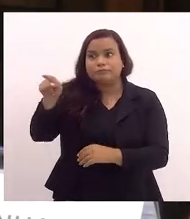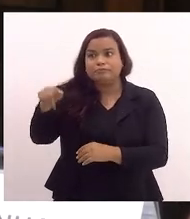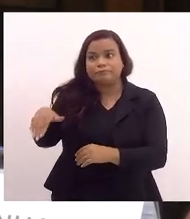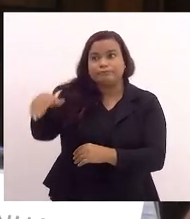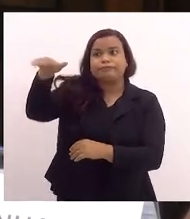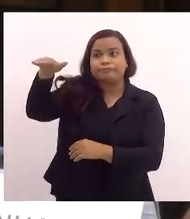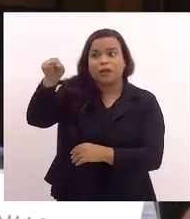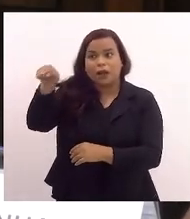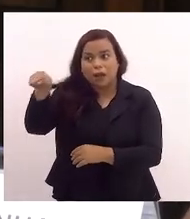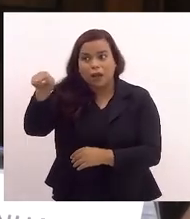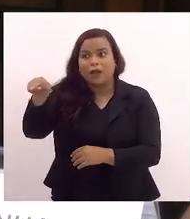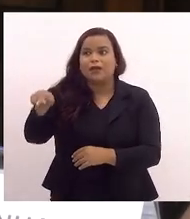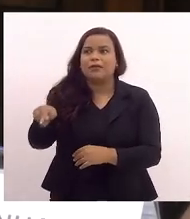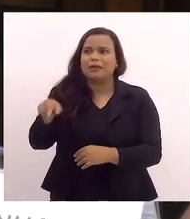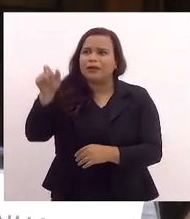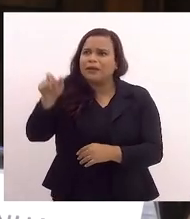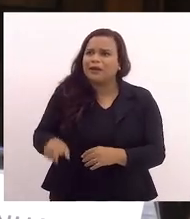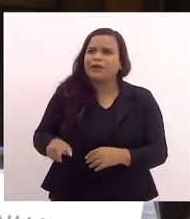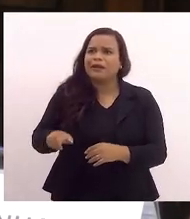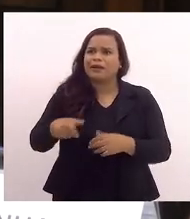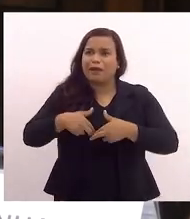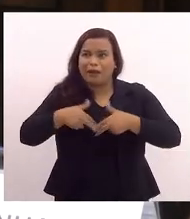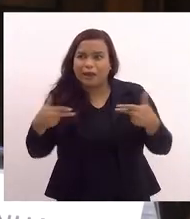étnica, racial e de classe.